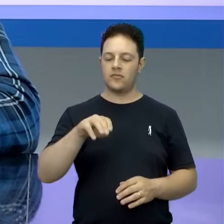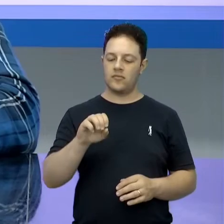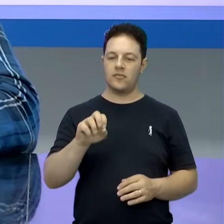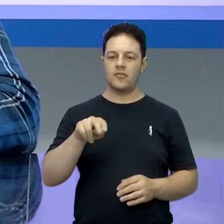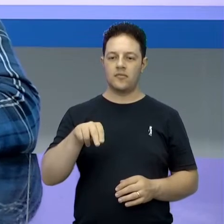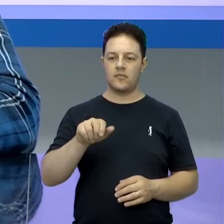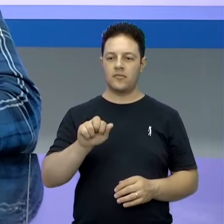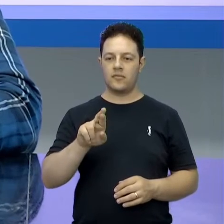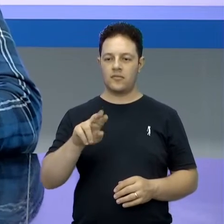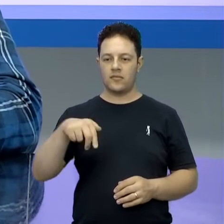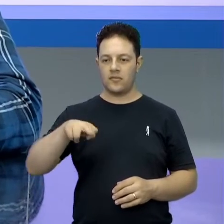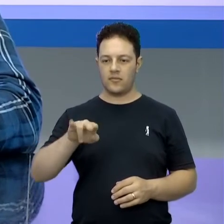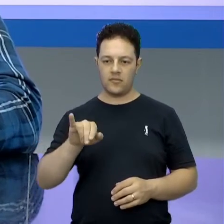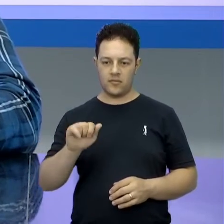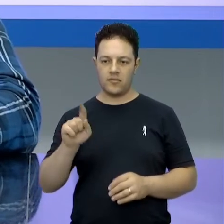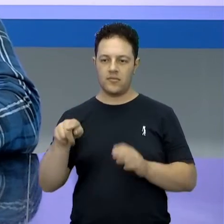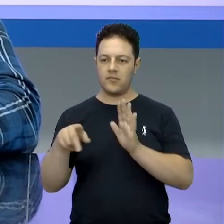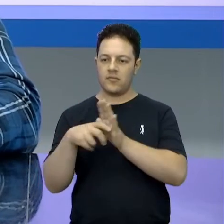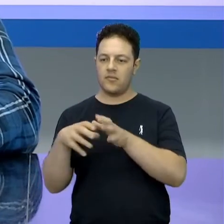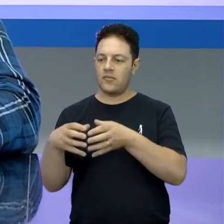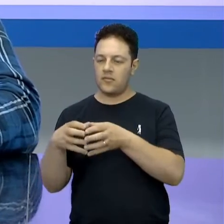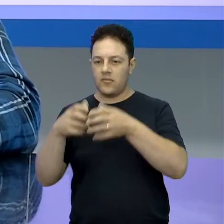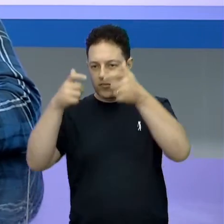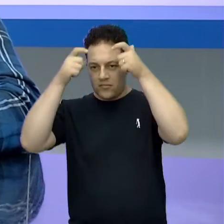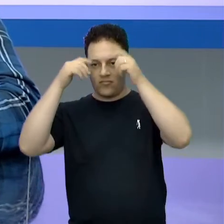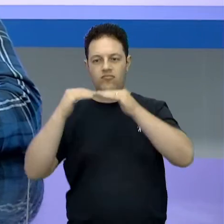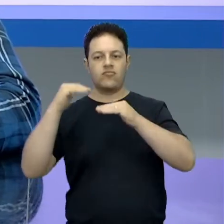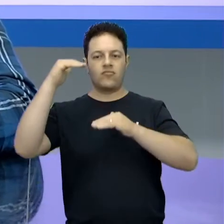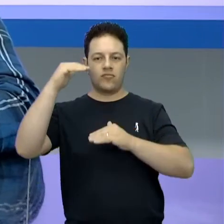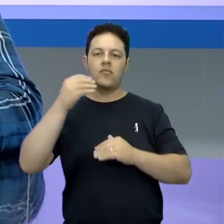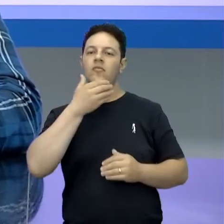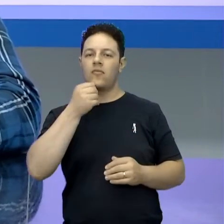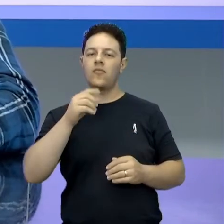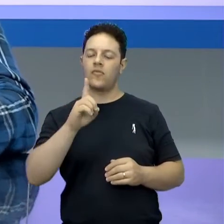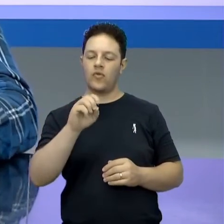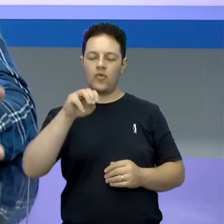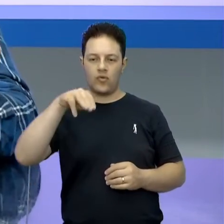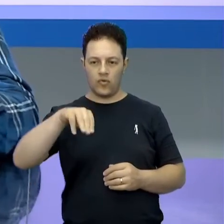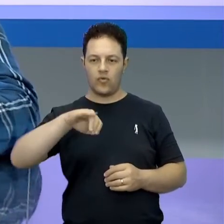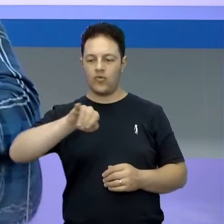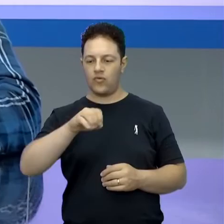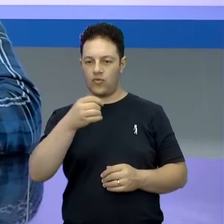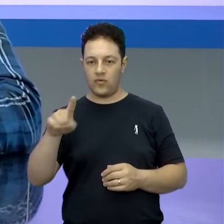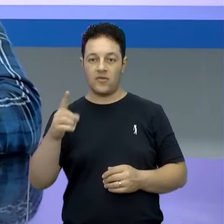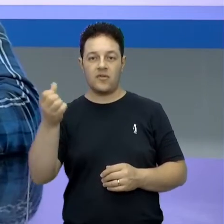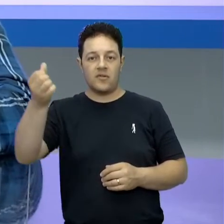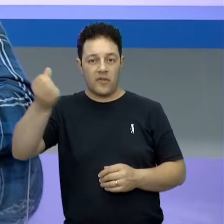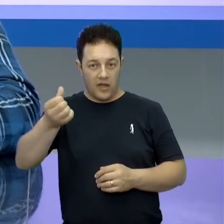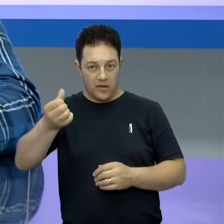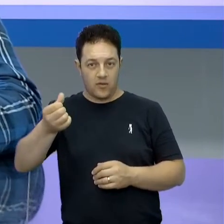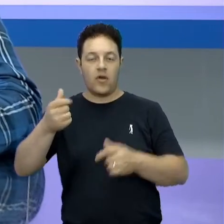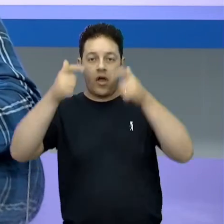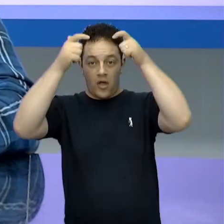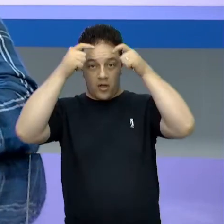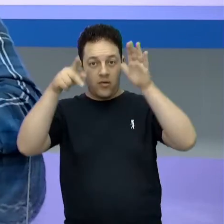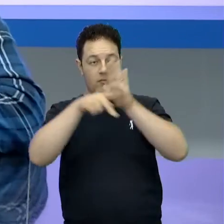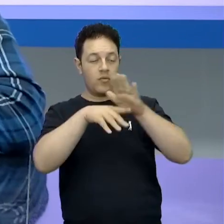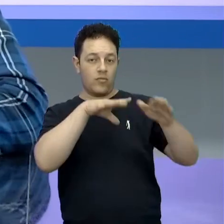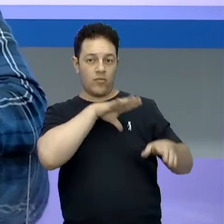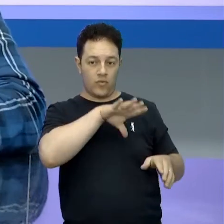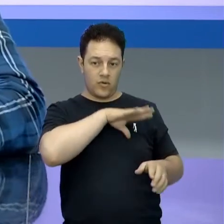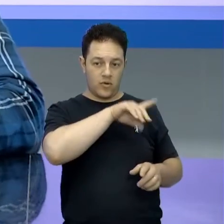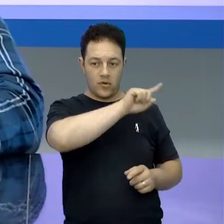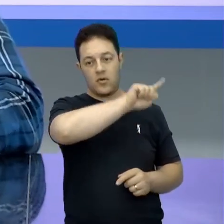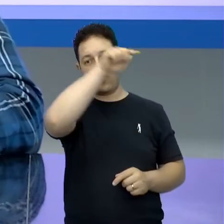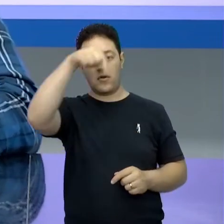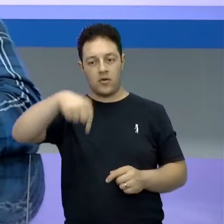Nós tínhamos no caso, primeiro, né, o Dom João VI, rei de Portugal, que veio para o Brasil, depois o filho dele, né,